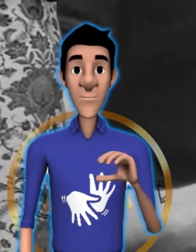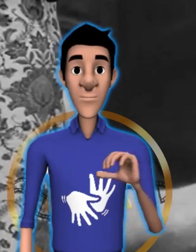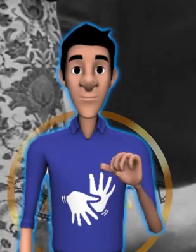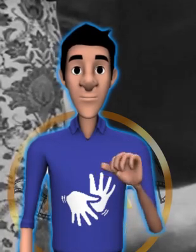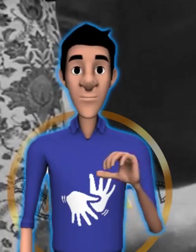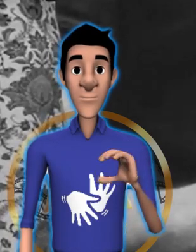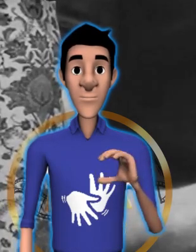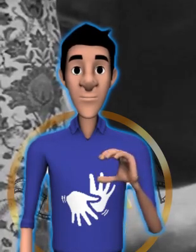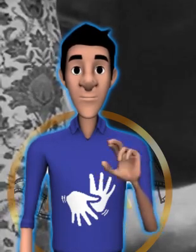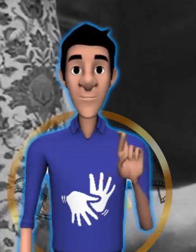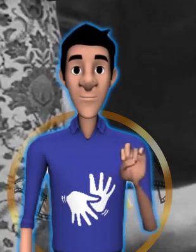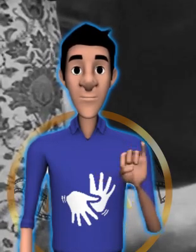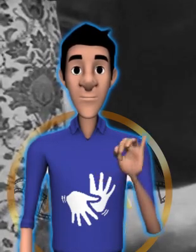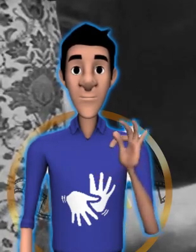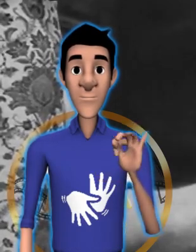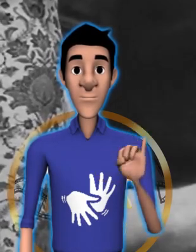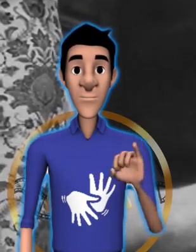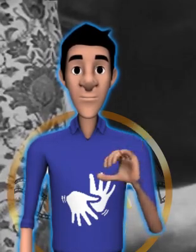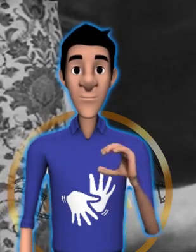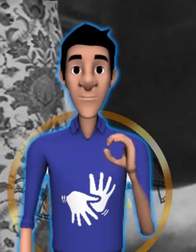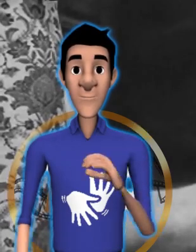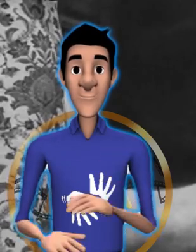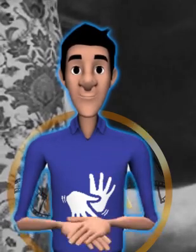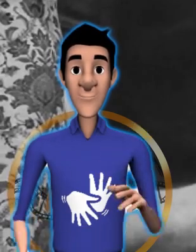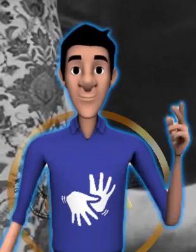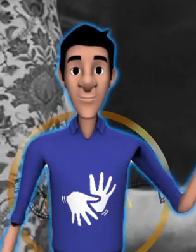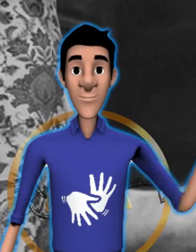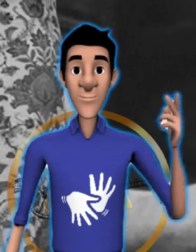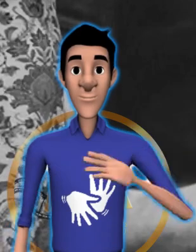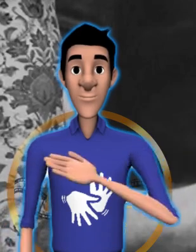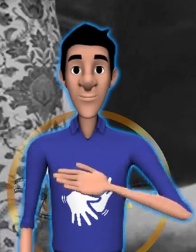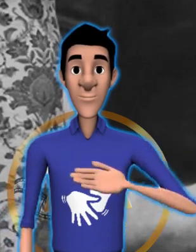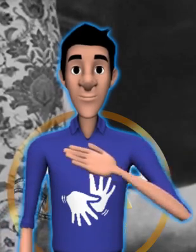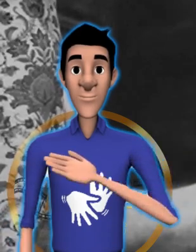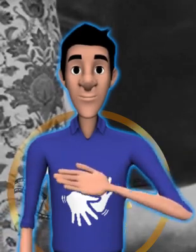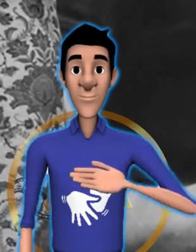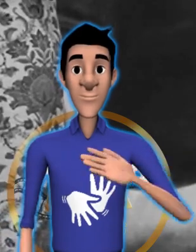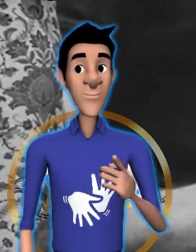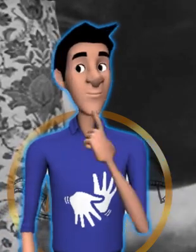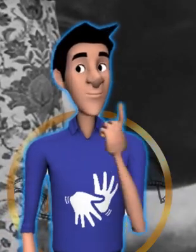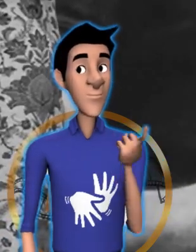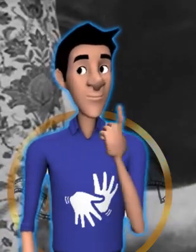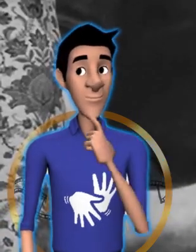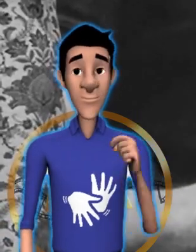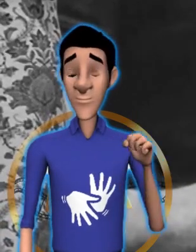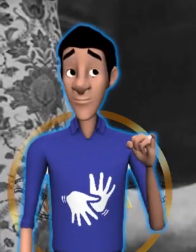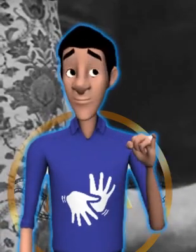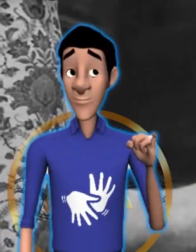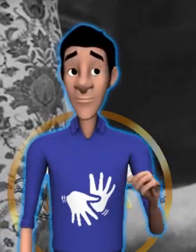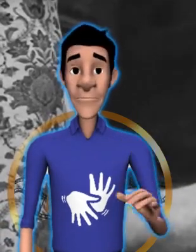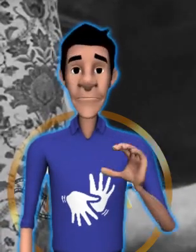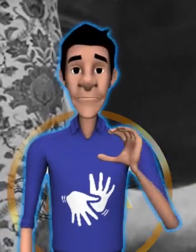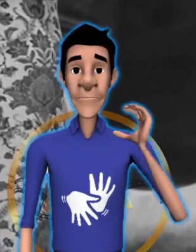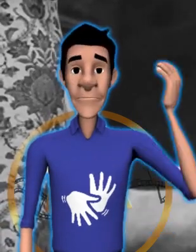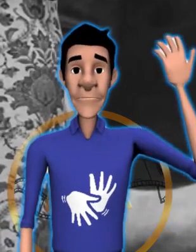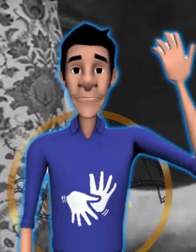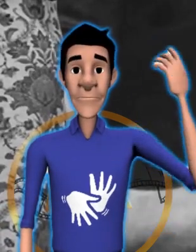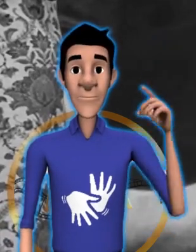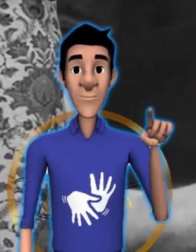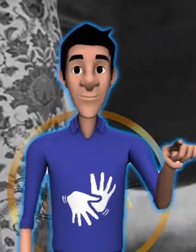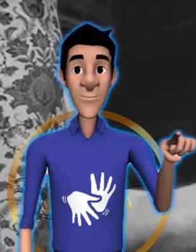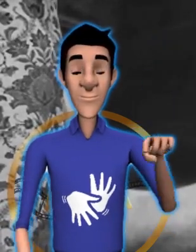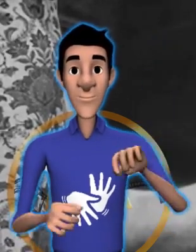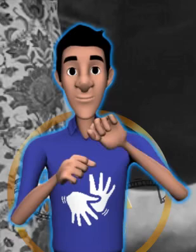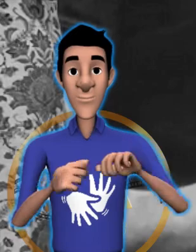tudo que fazem com você. Todas as pessoas que me perseguiram na internet, eu reverti e fiz milhões com tudo. Por quê? Tudo é